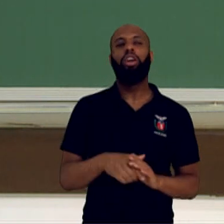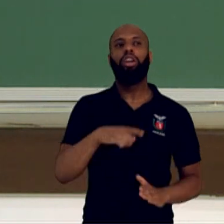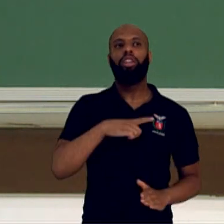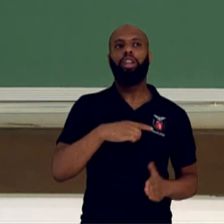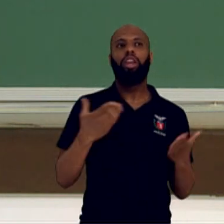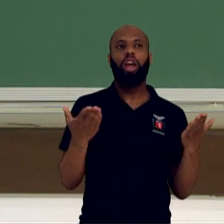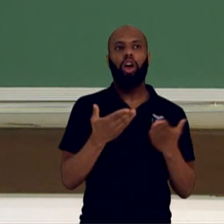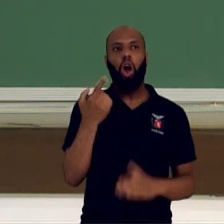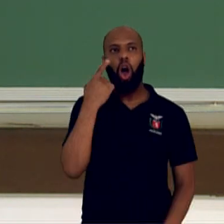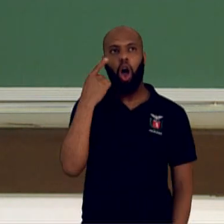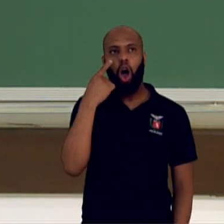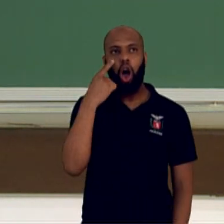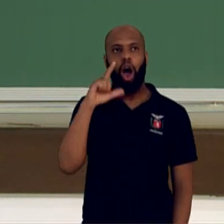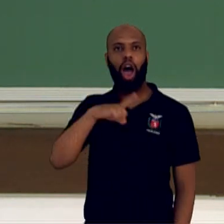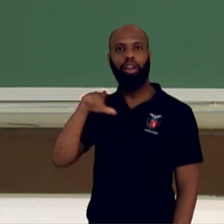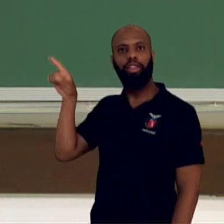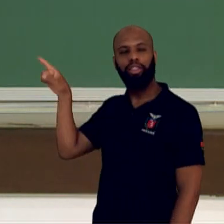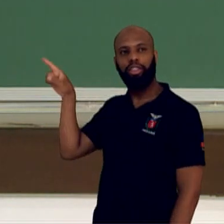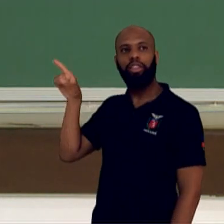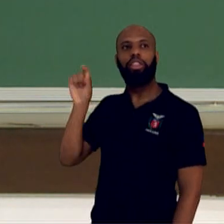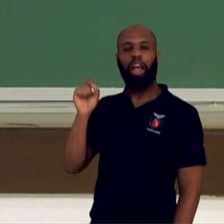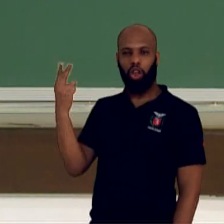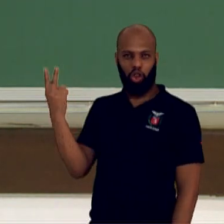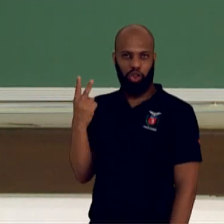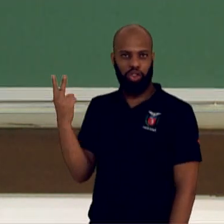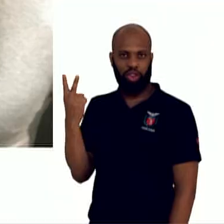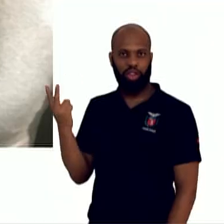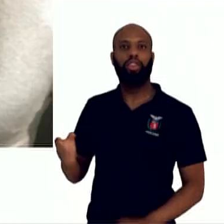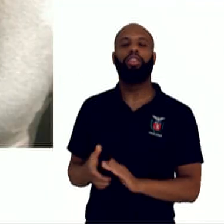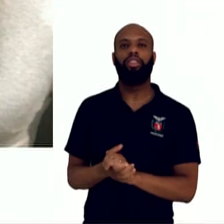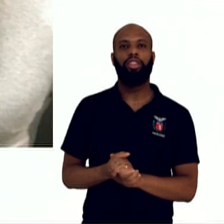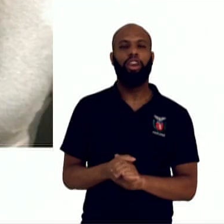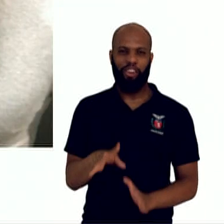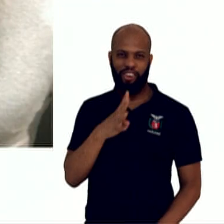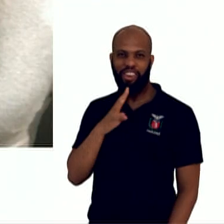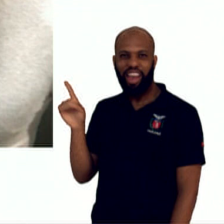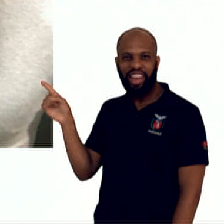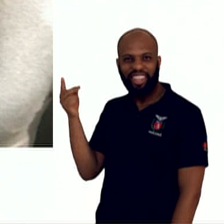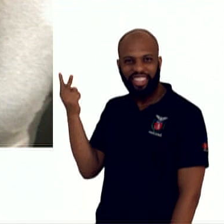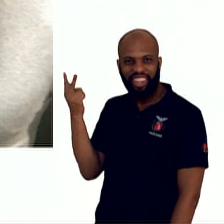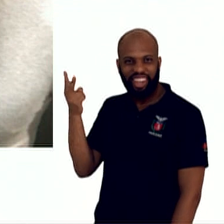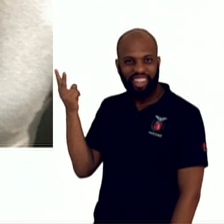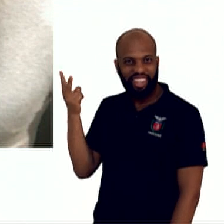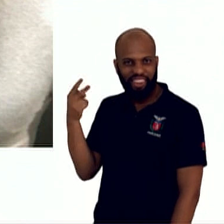aqui, ó, a fotinho de uma dupla aqui, né? Vocês conhecem?